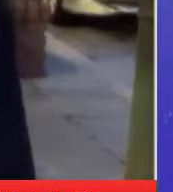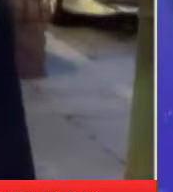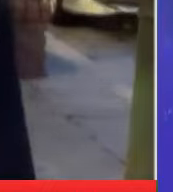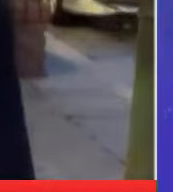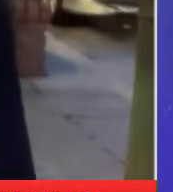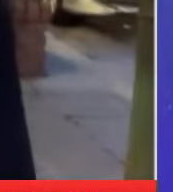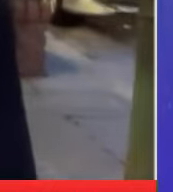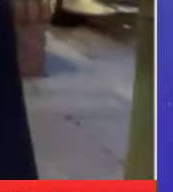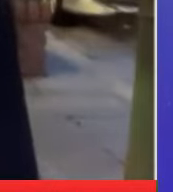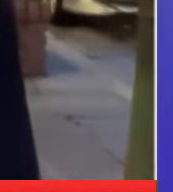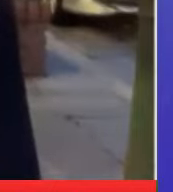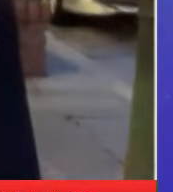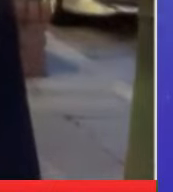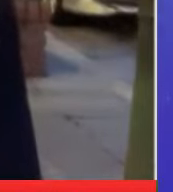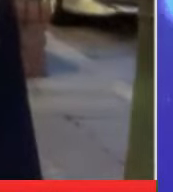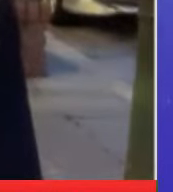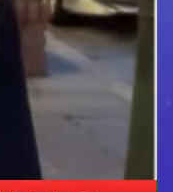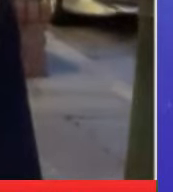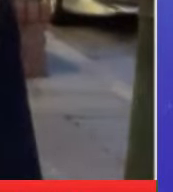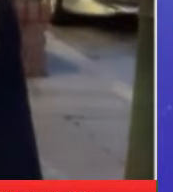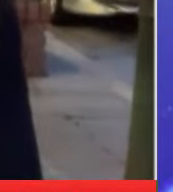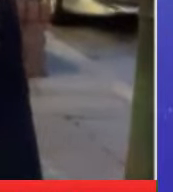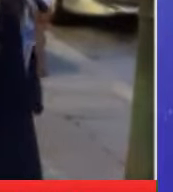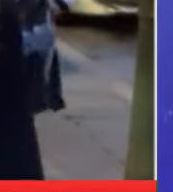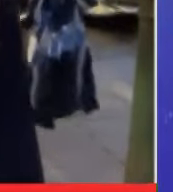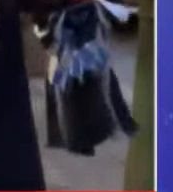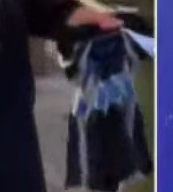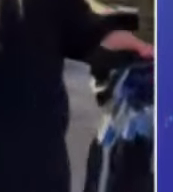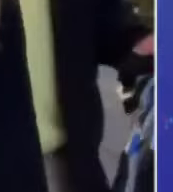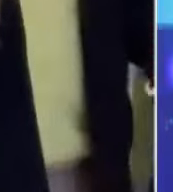foram anunciadas? Boa noite.